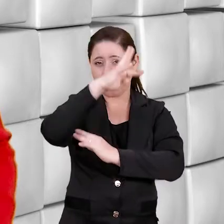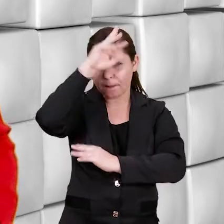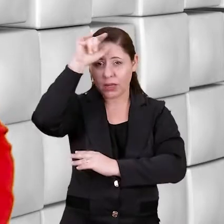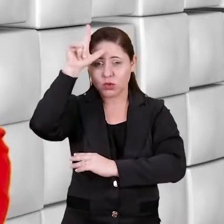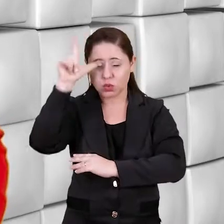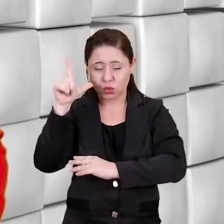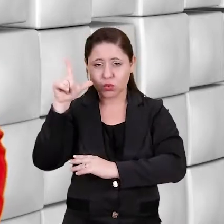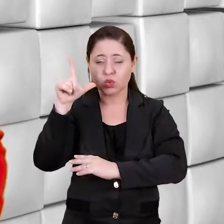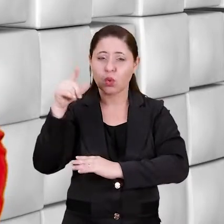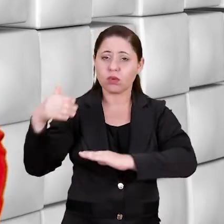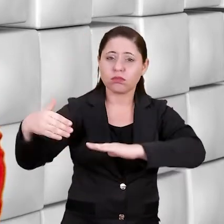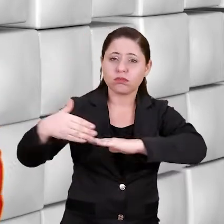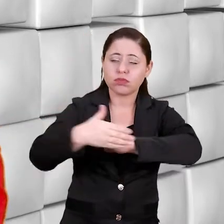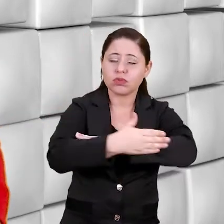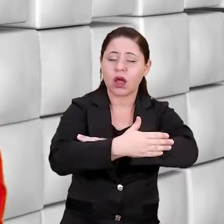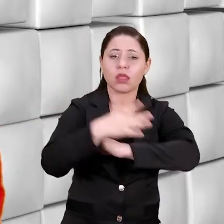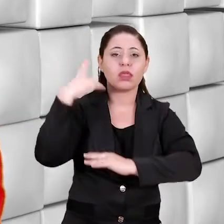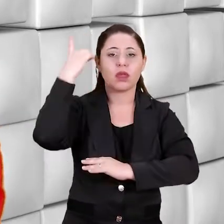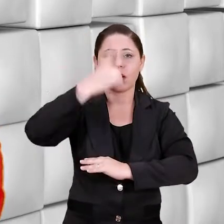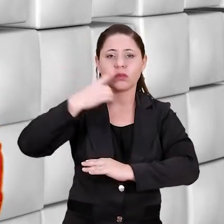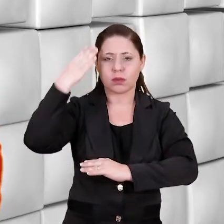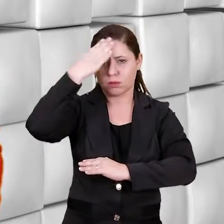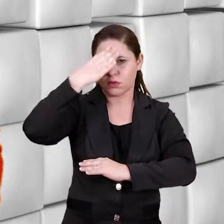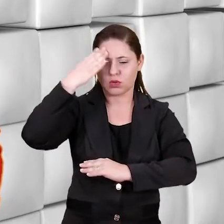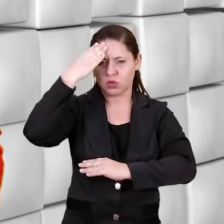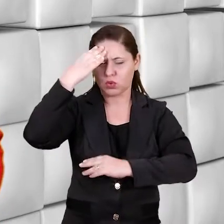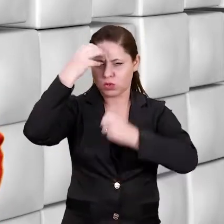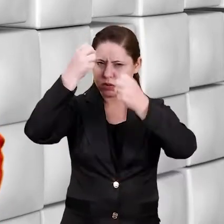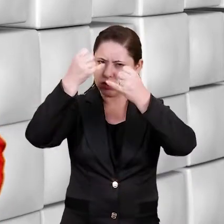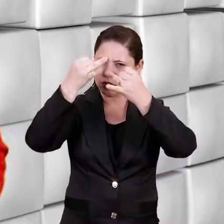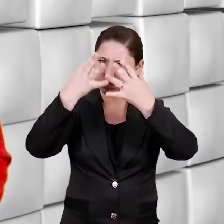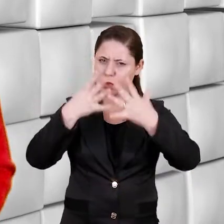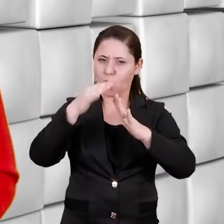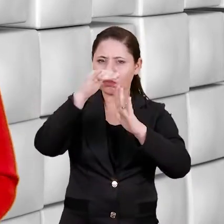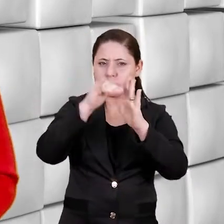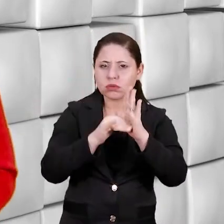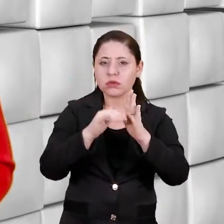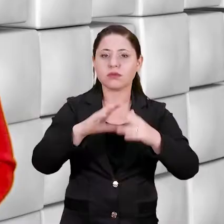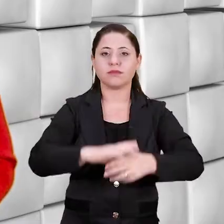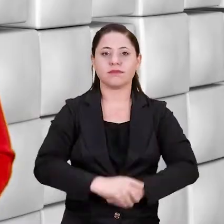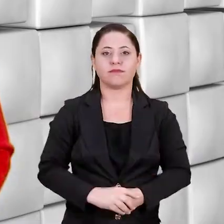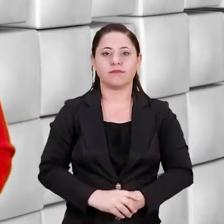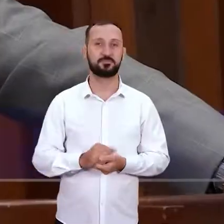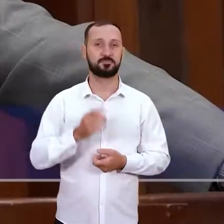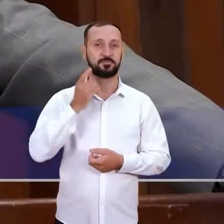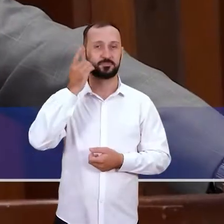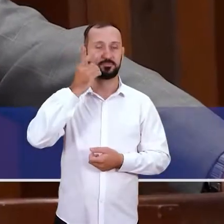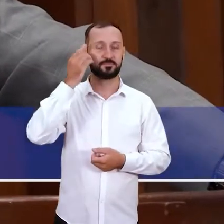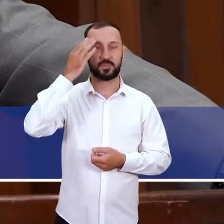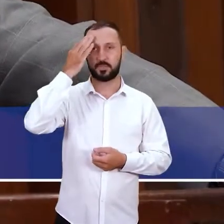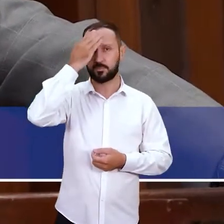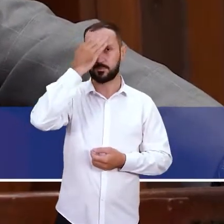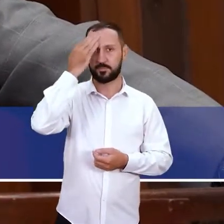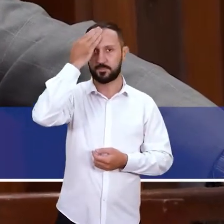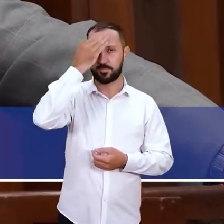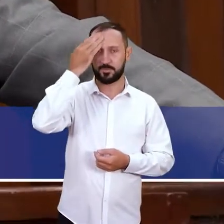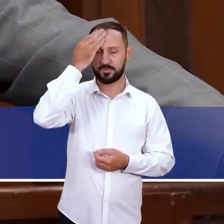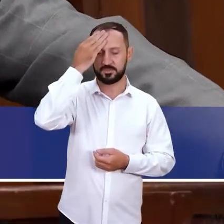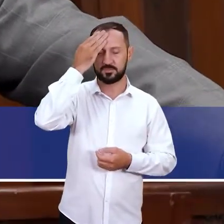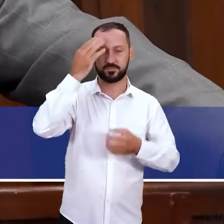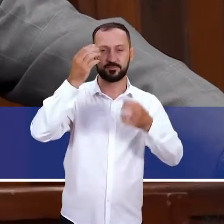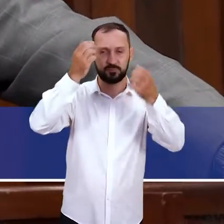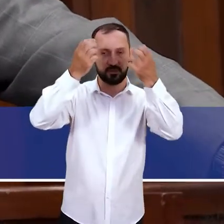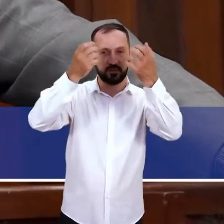que passa pelo estado. O deputado Barbosinha repercutiu a diminuição. O